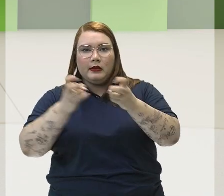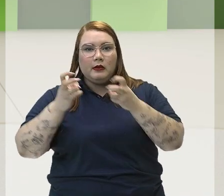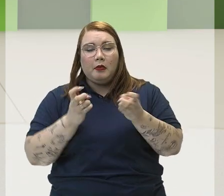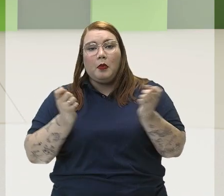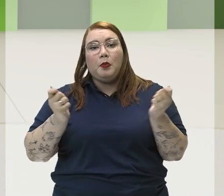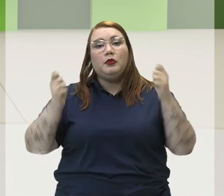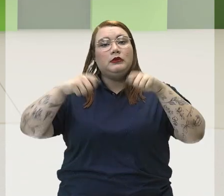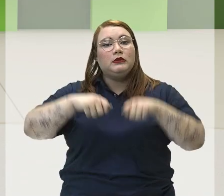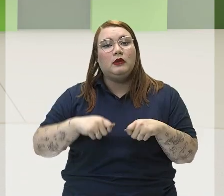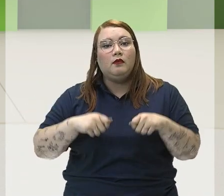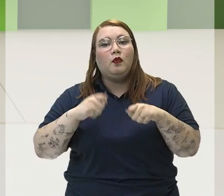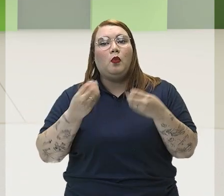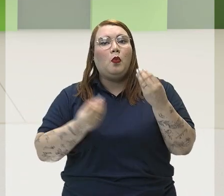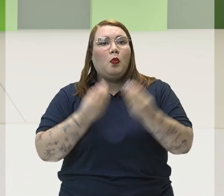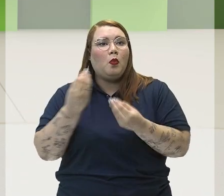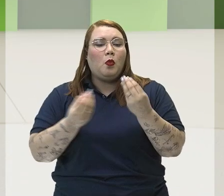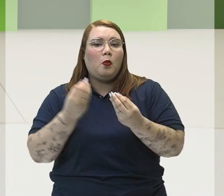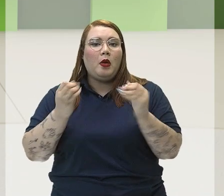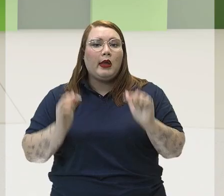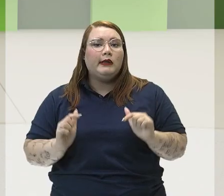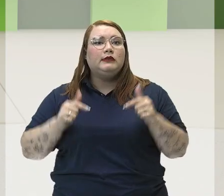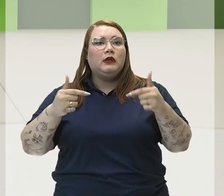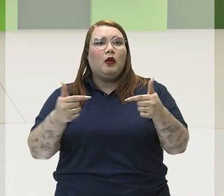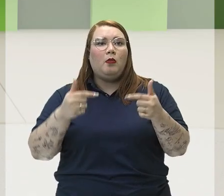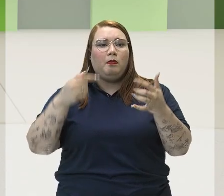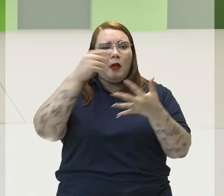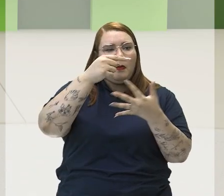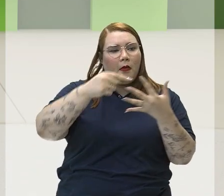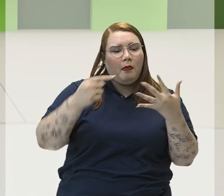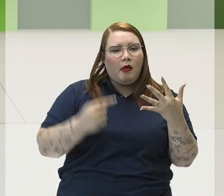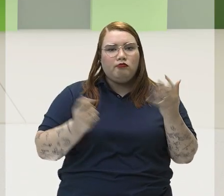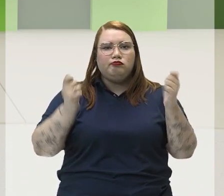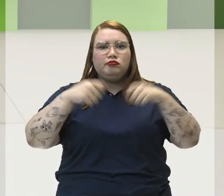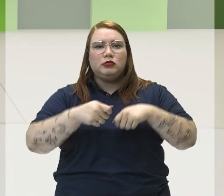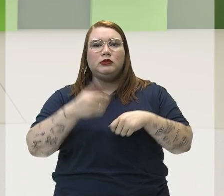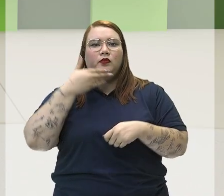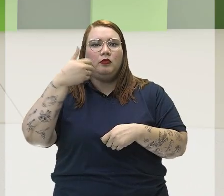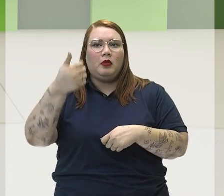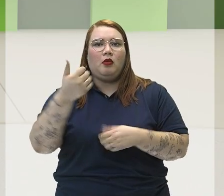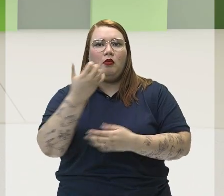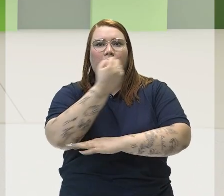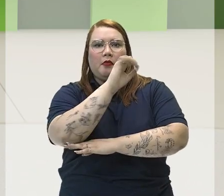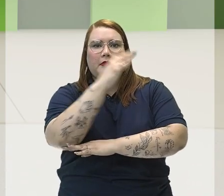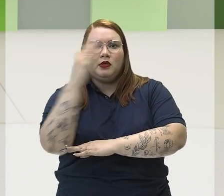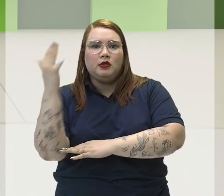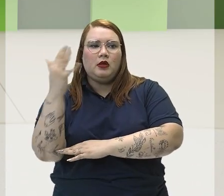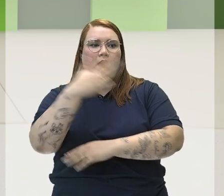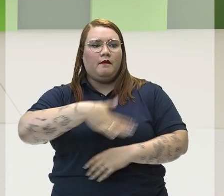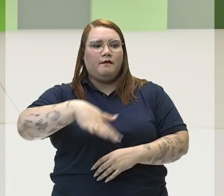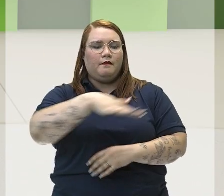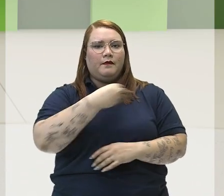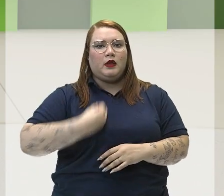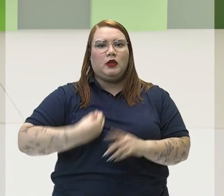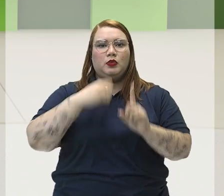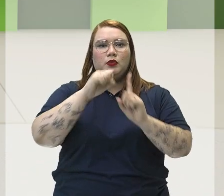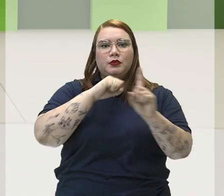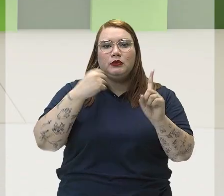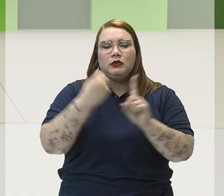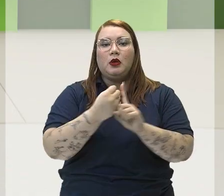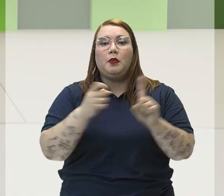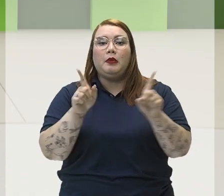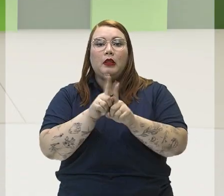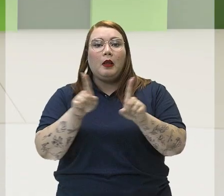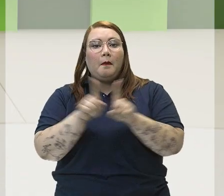feito para melhorar aqui todos esses âmbitos, o meio ambiente, o âmbito social e econômico também,